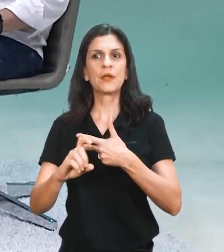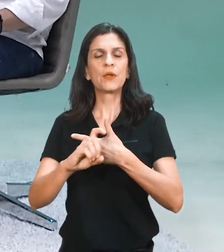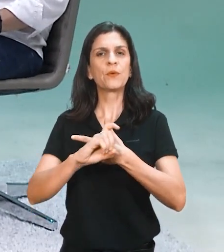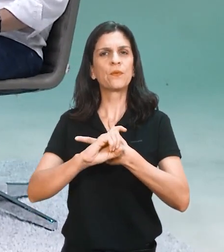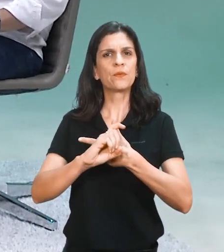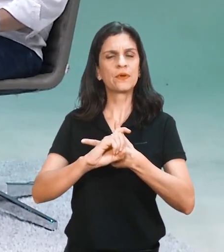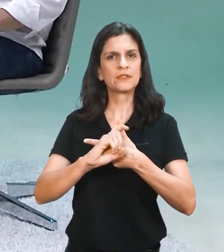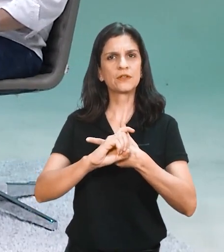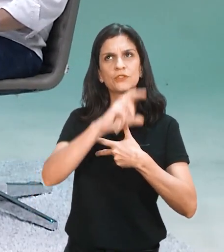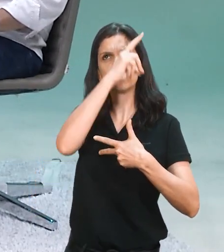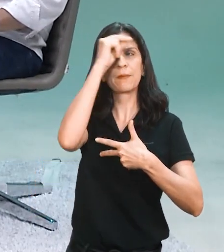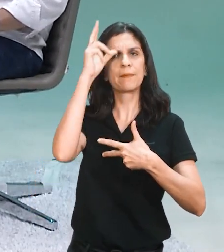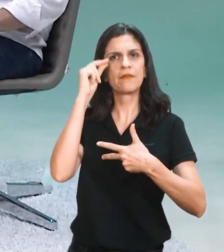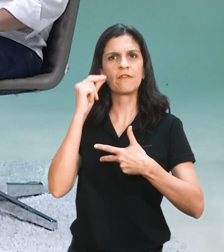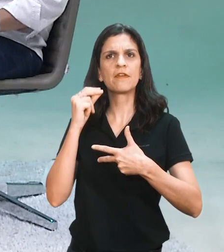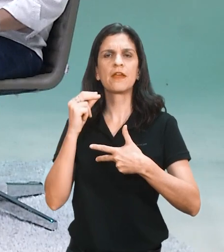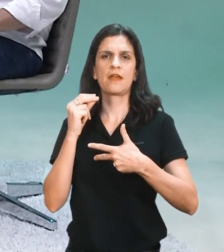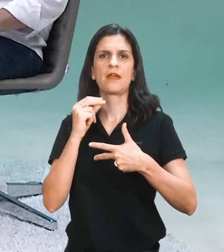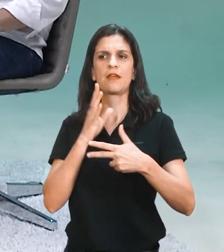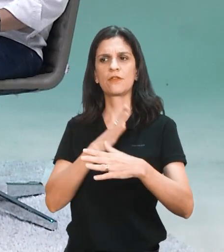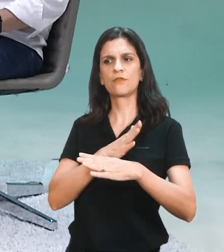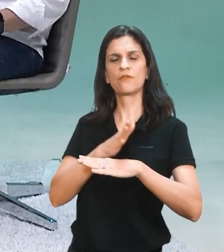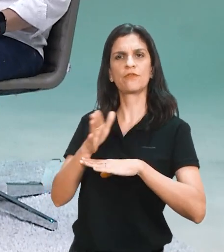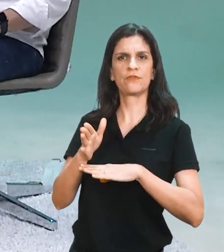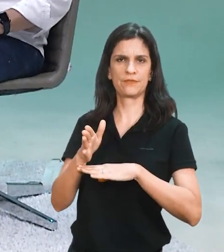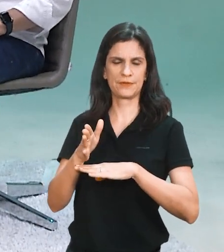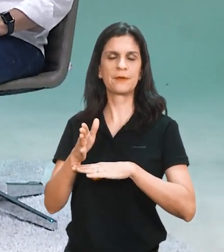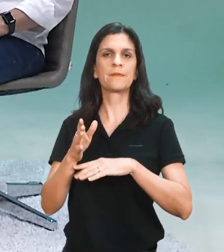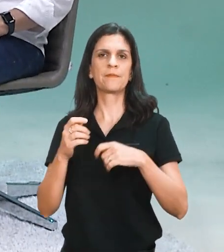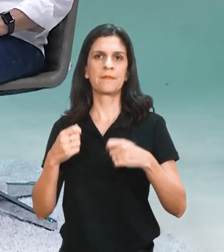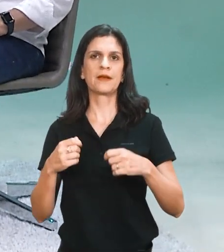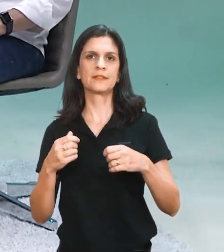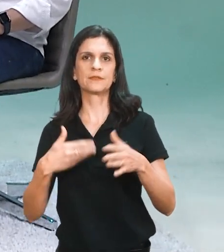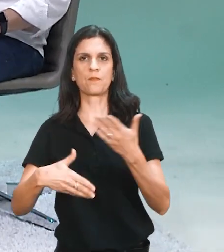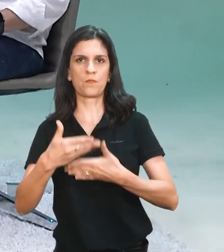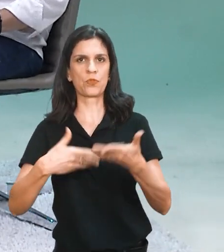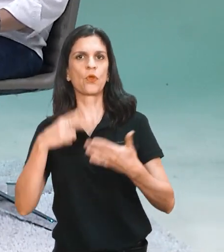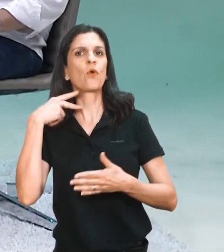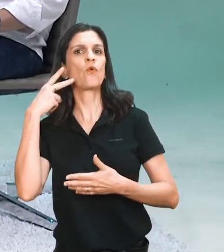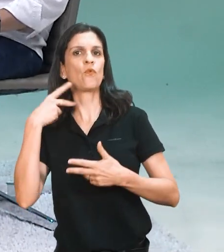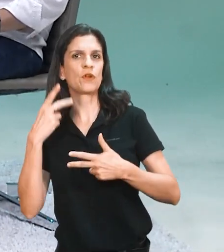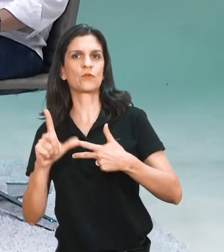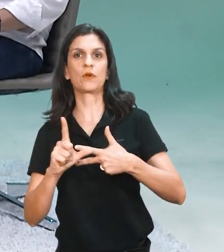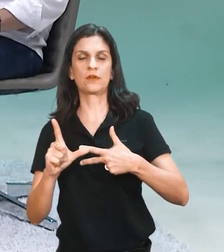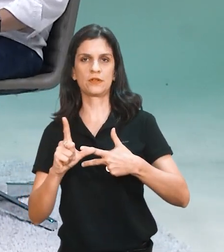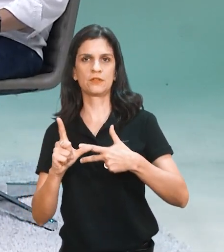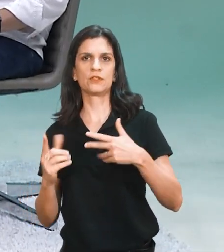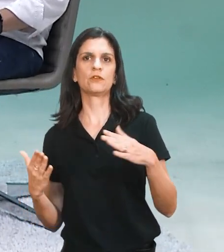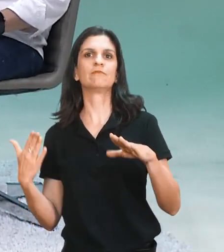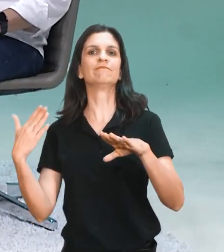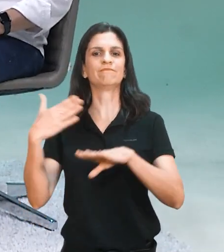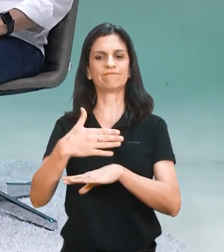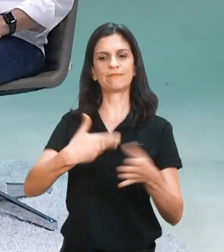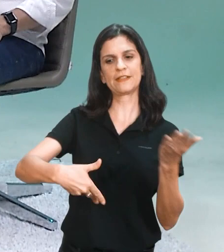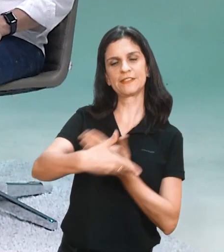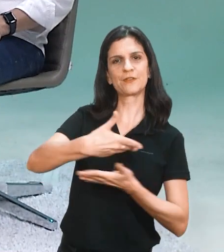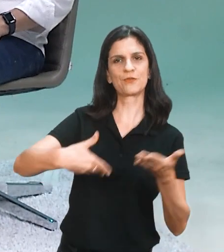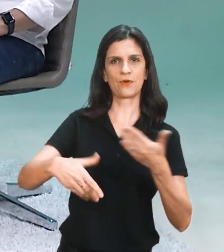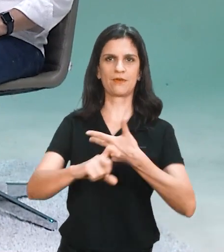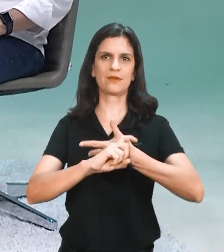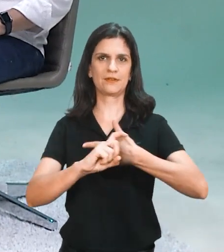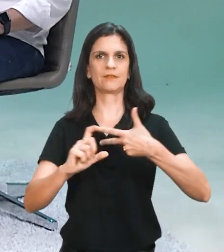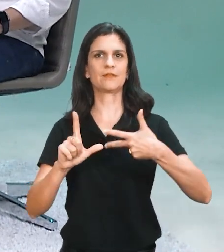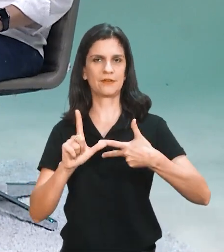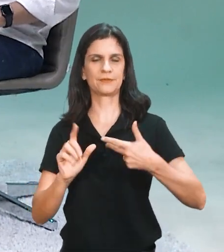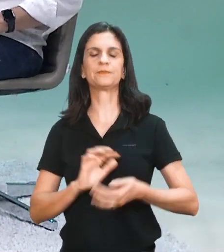ficar a função do executivo mesmo. Então, o vereador está ali para fazer essa intermediação, então é importante estar levando